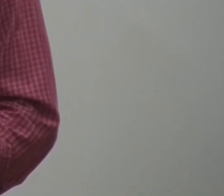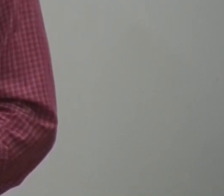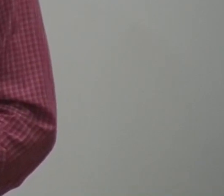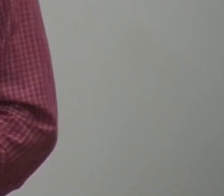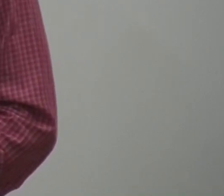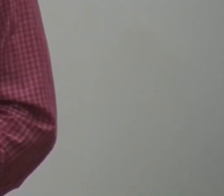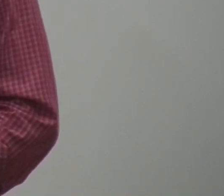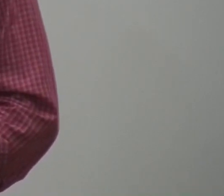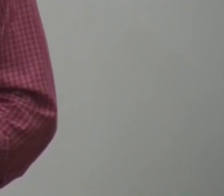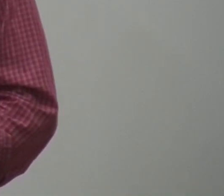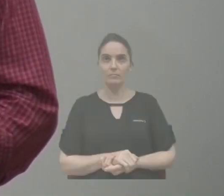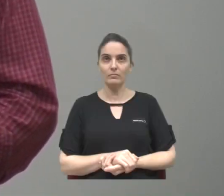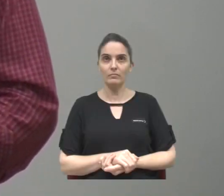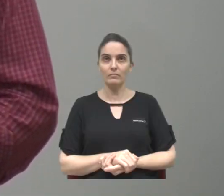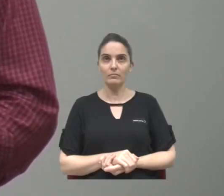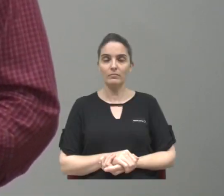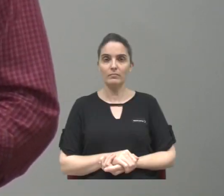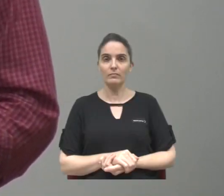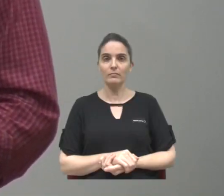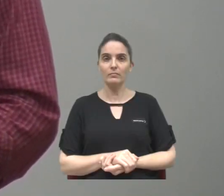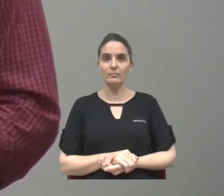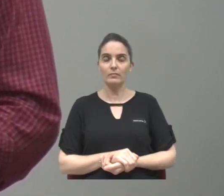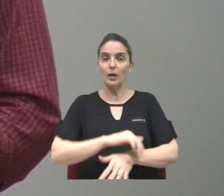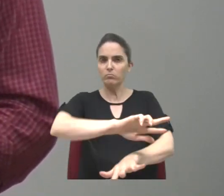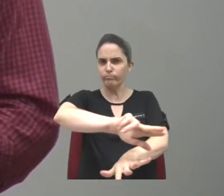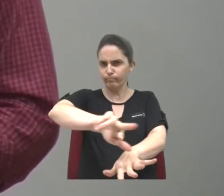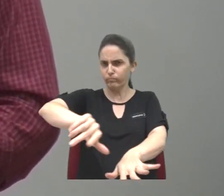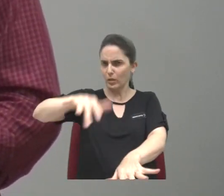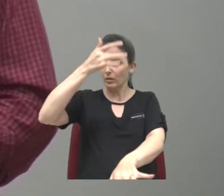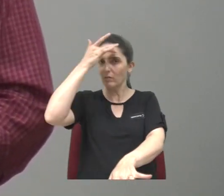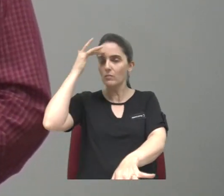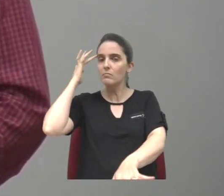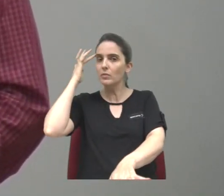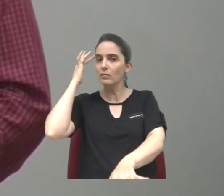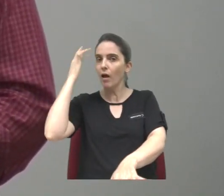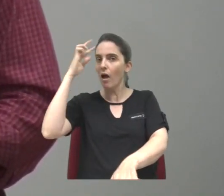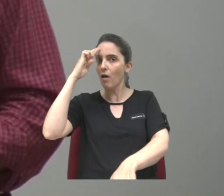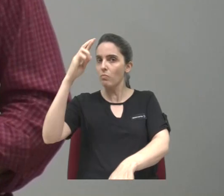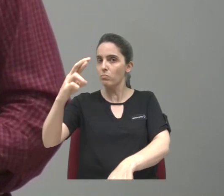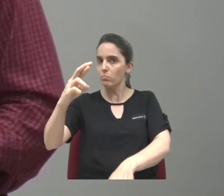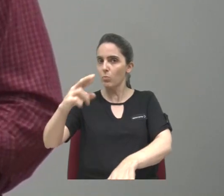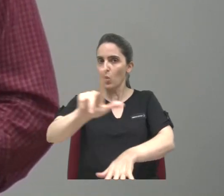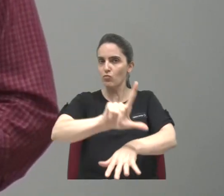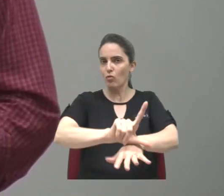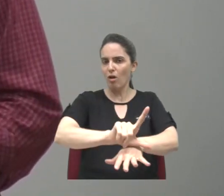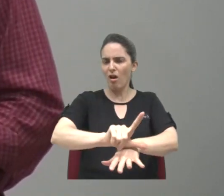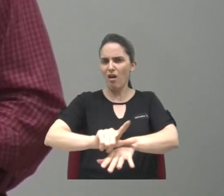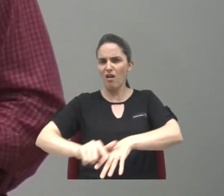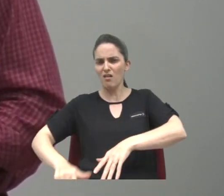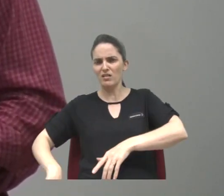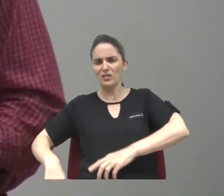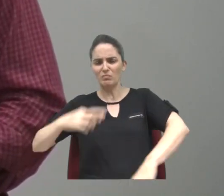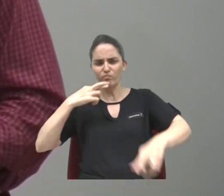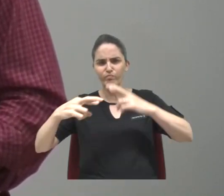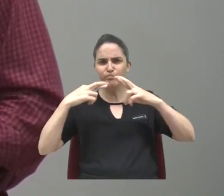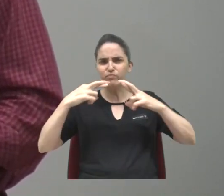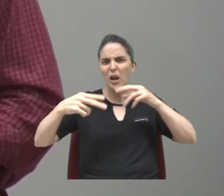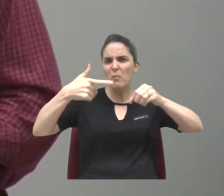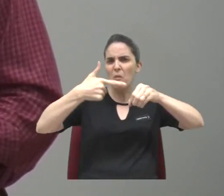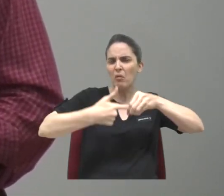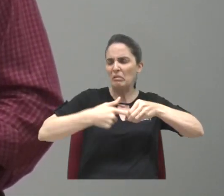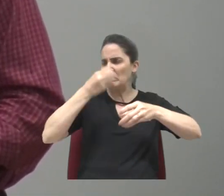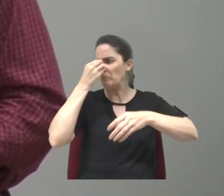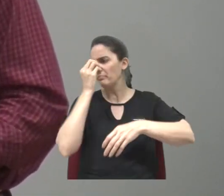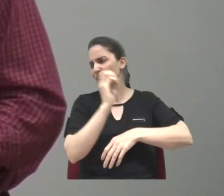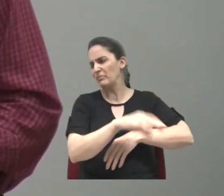de infraestrutura. Falta de segurança, estacionamento, posto de gasolina que está abandonado há quantos anos ali,